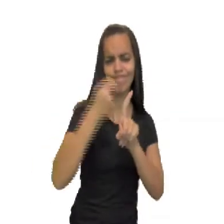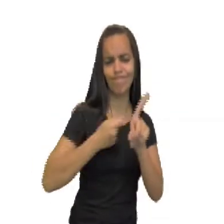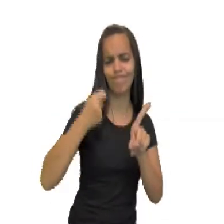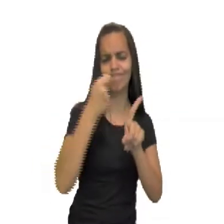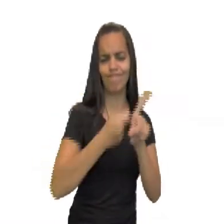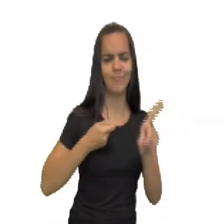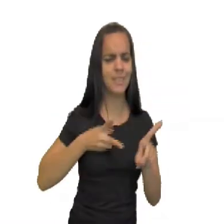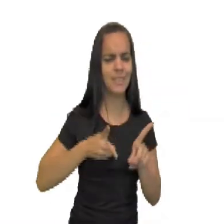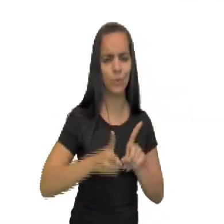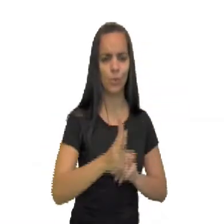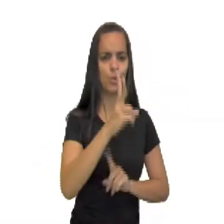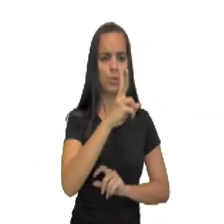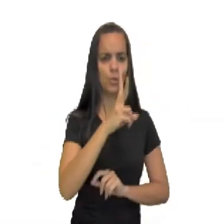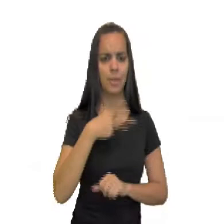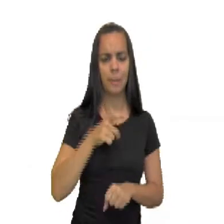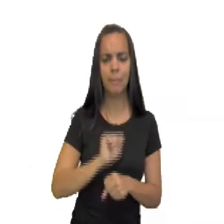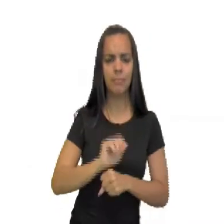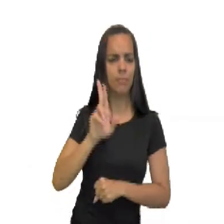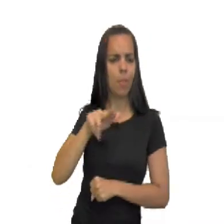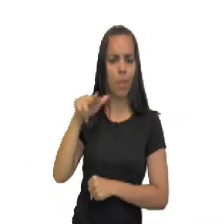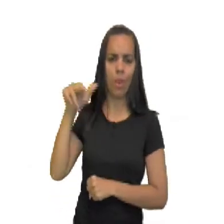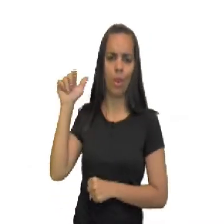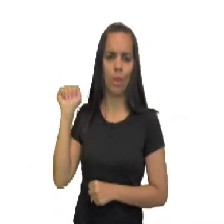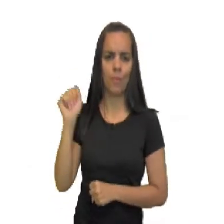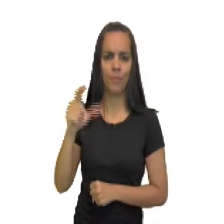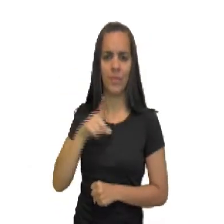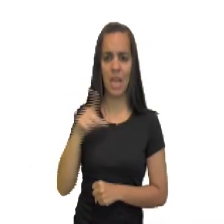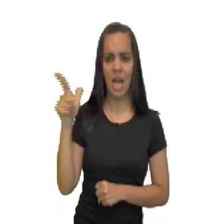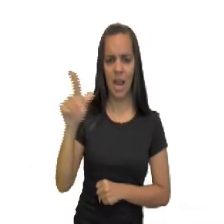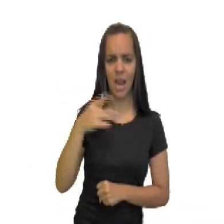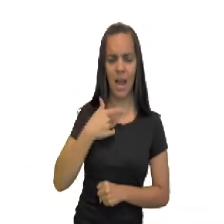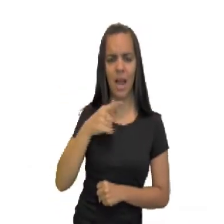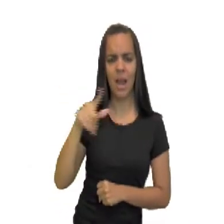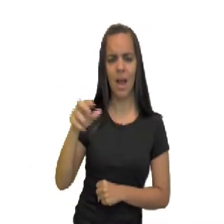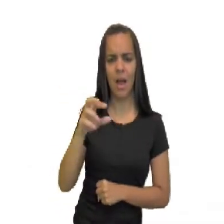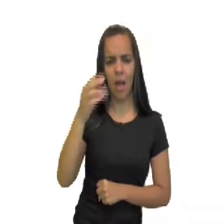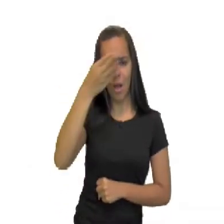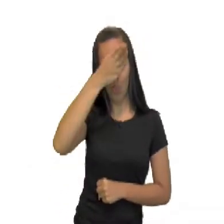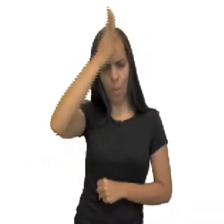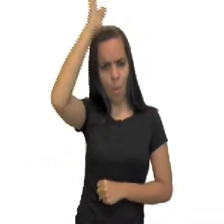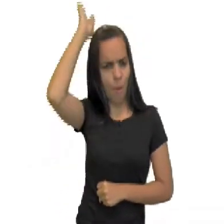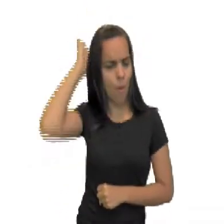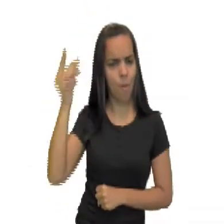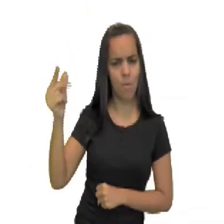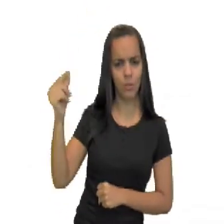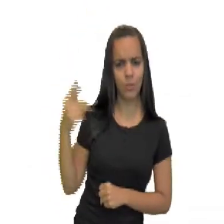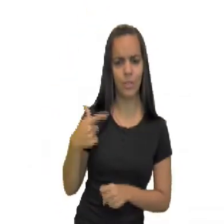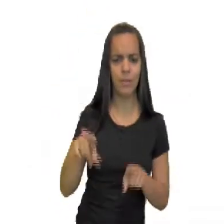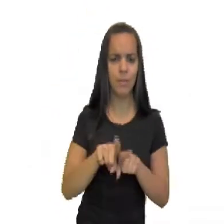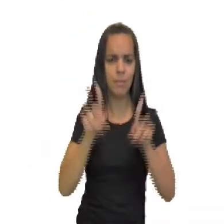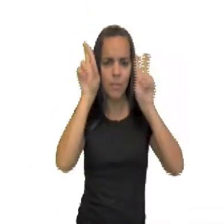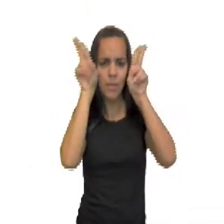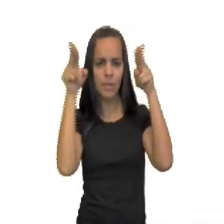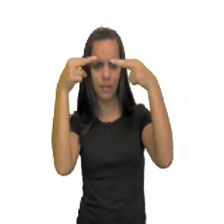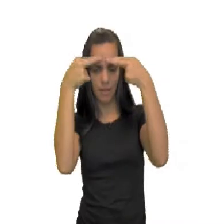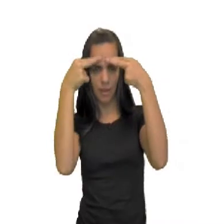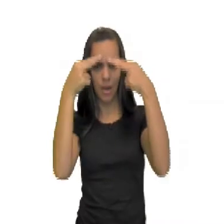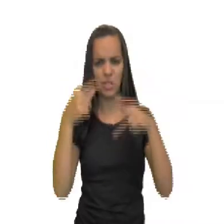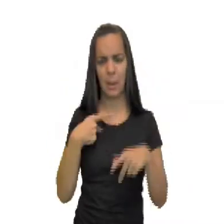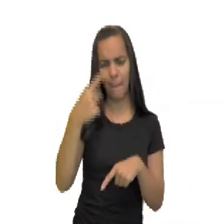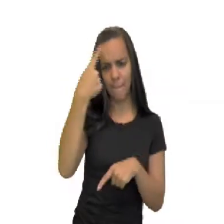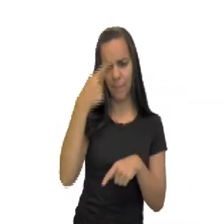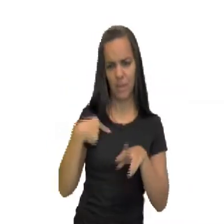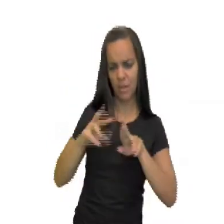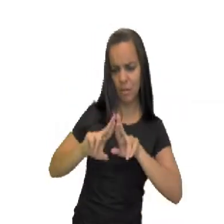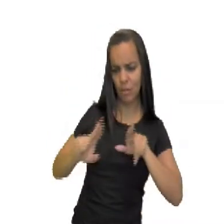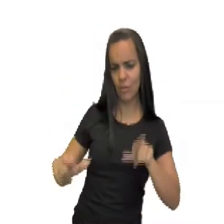constantes. Na Roma antiga e na Grécia, o direito à cidadania cabia somente aos homens. No